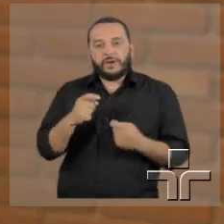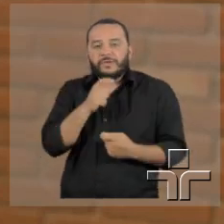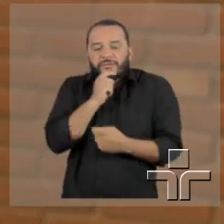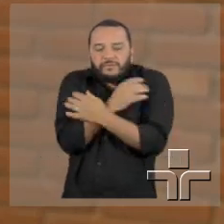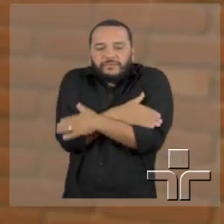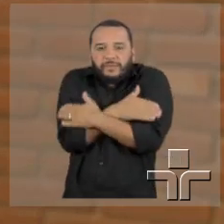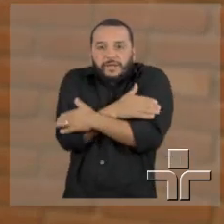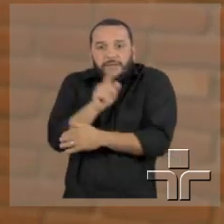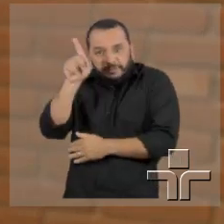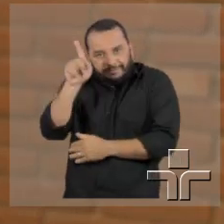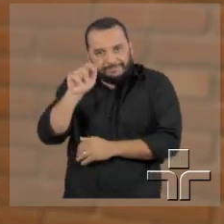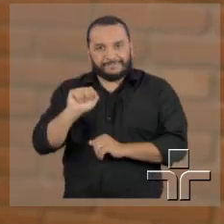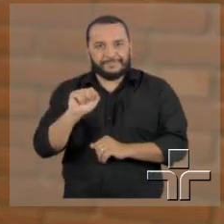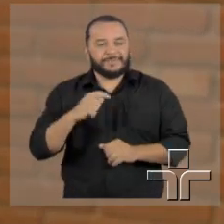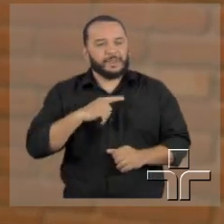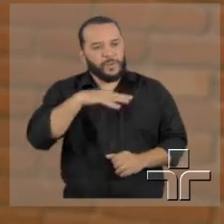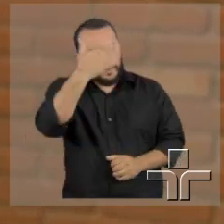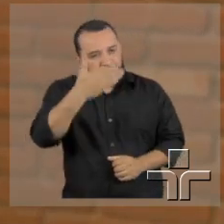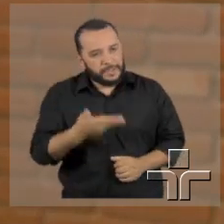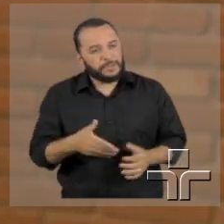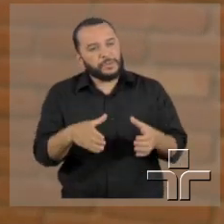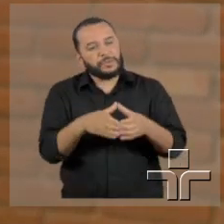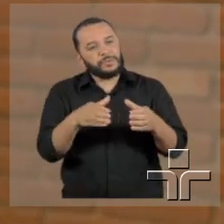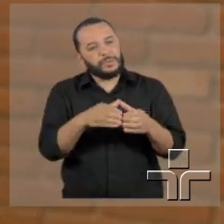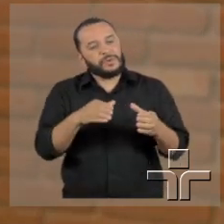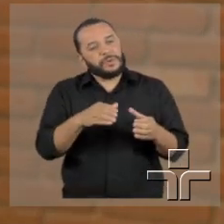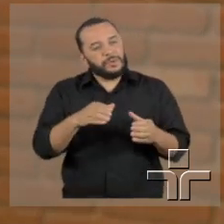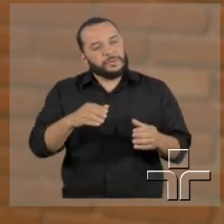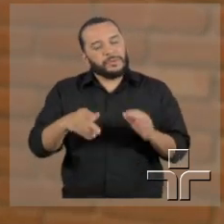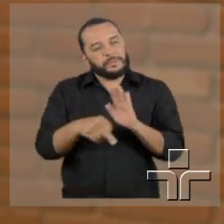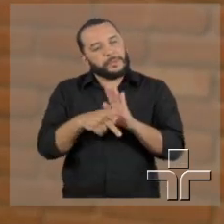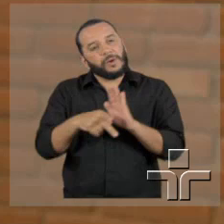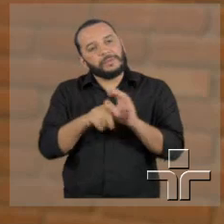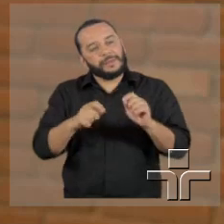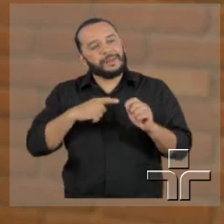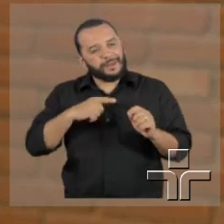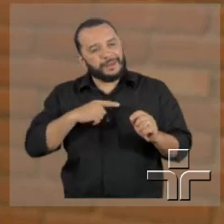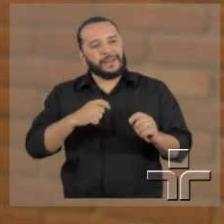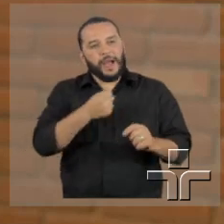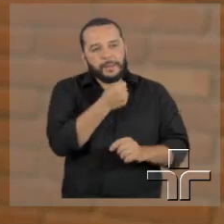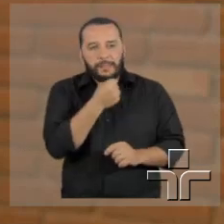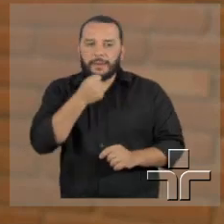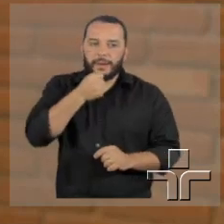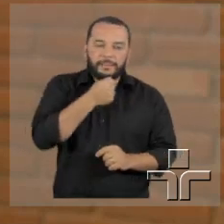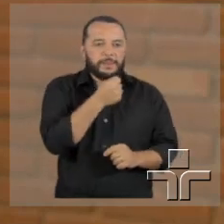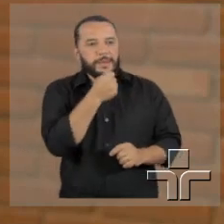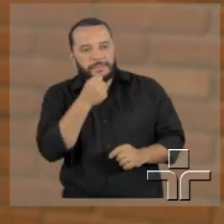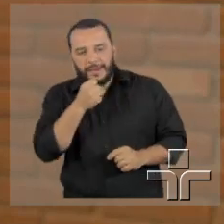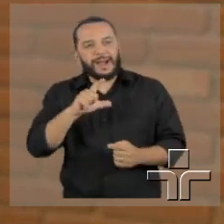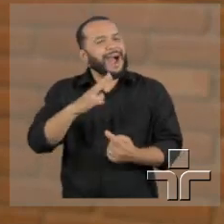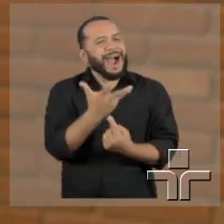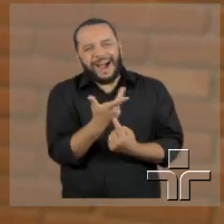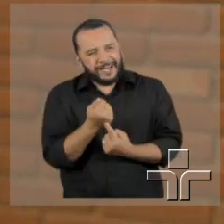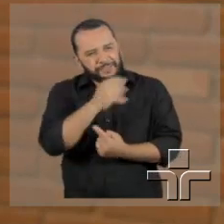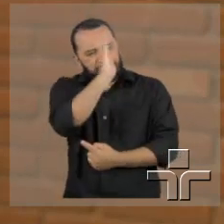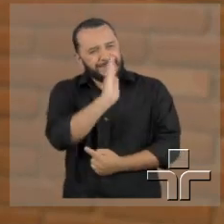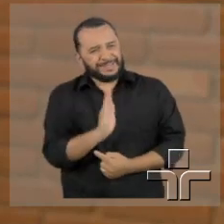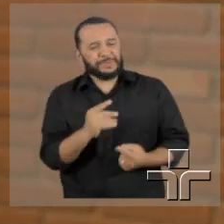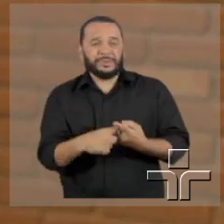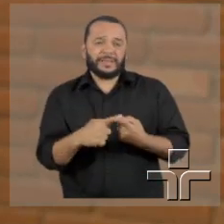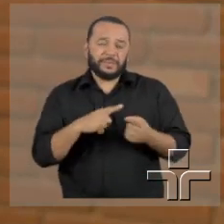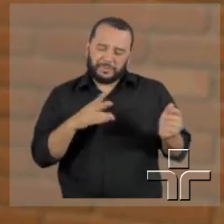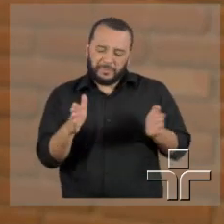homenagem com a classe artística brasileira, sobretudo no momento em que o Brasil passa, onde é